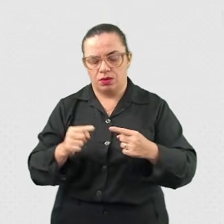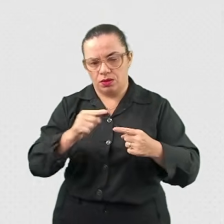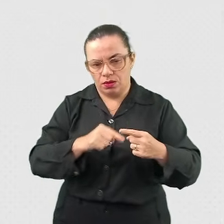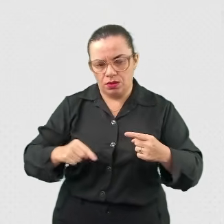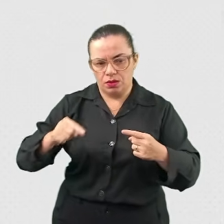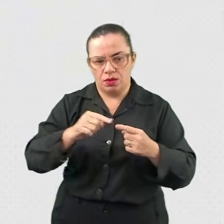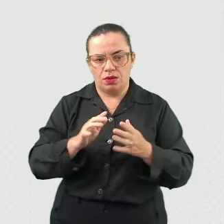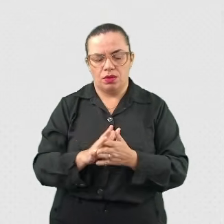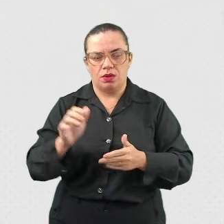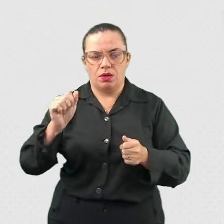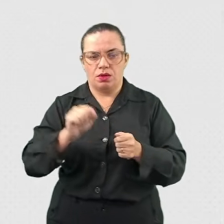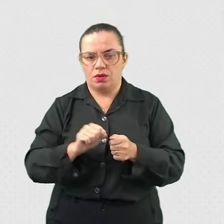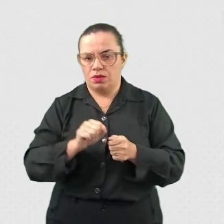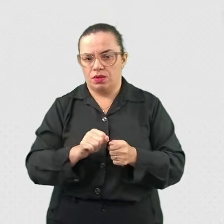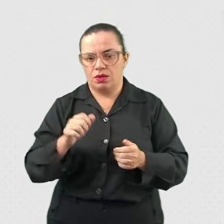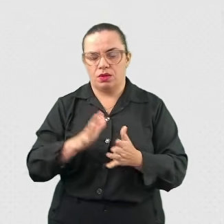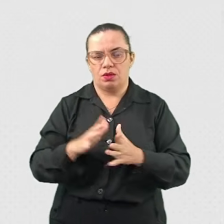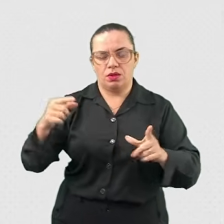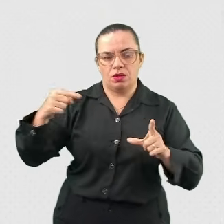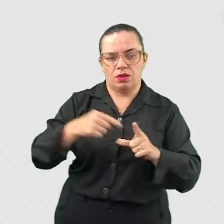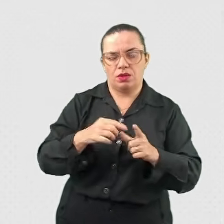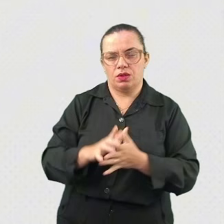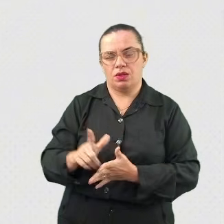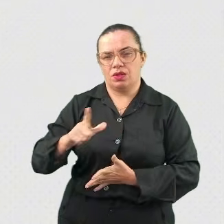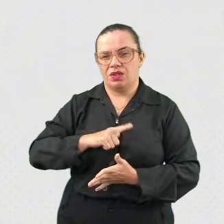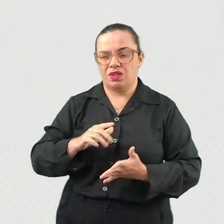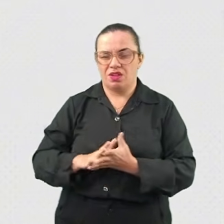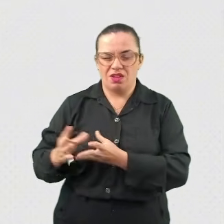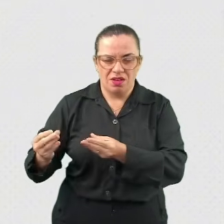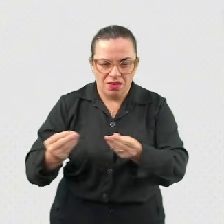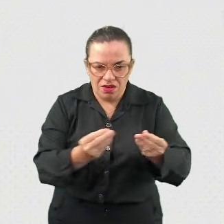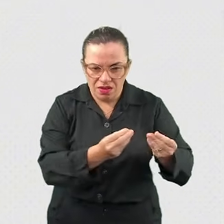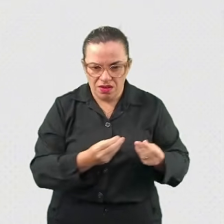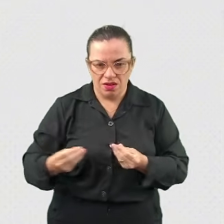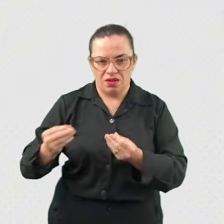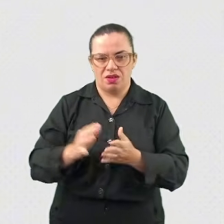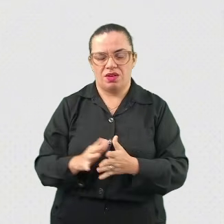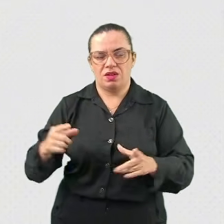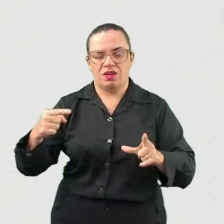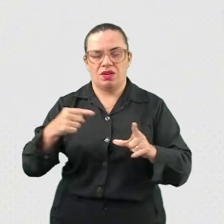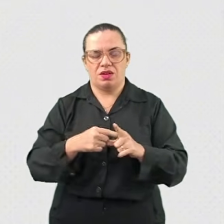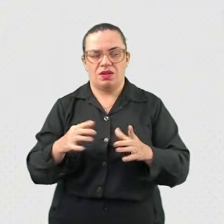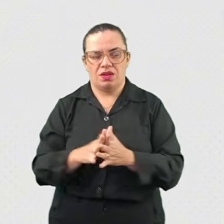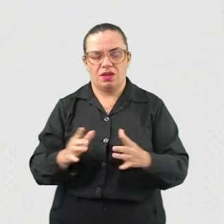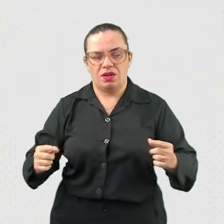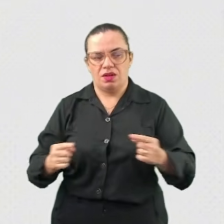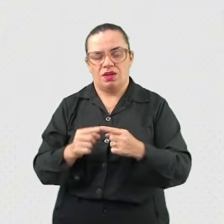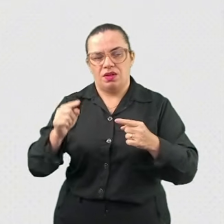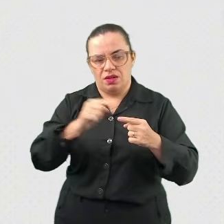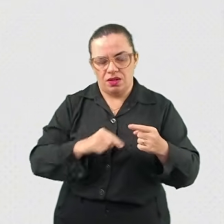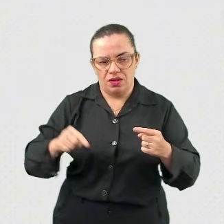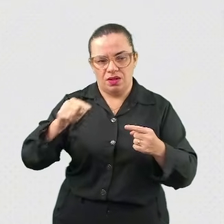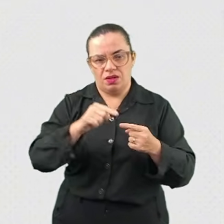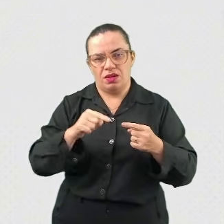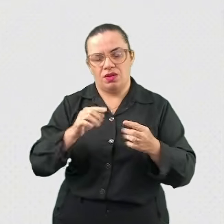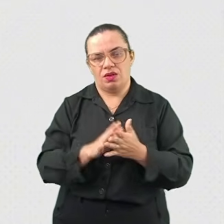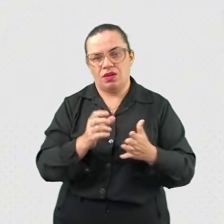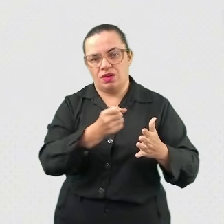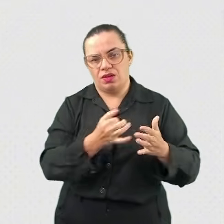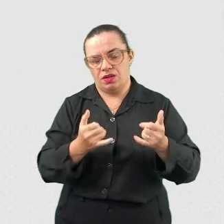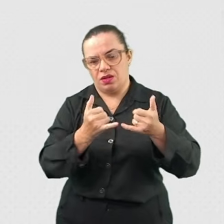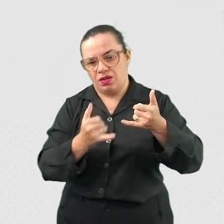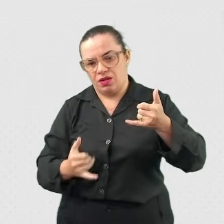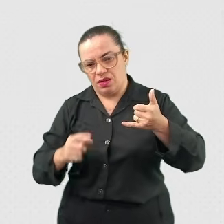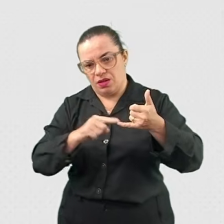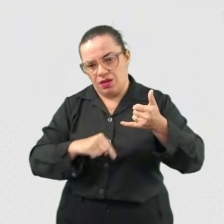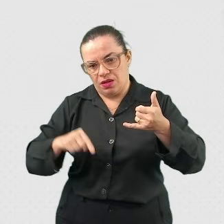Então acaba que um polígono ele tem muitas diagonais, tá? De cada vértice vai sair a quantidade de lados menos 3. Por isso